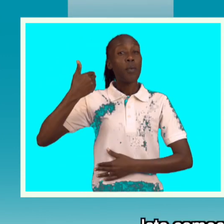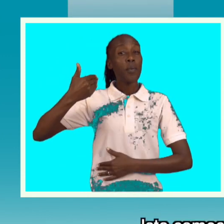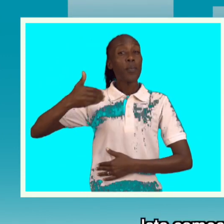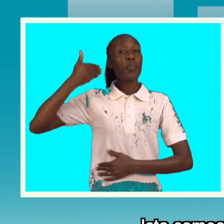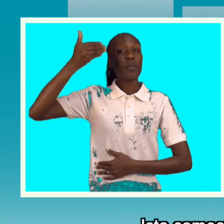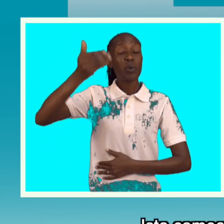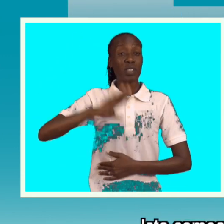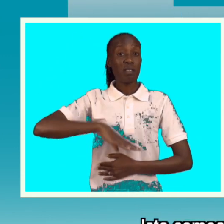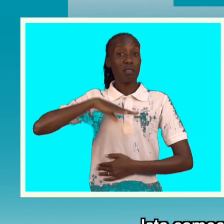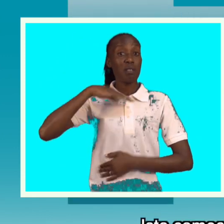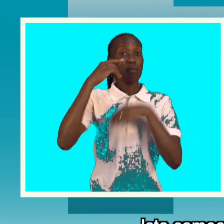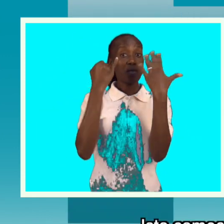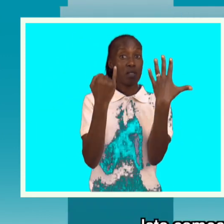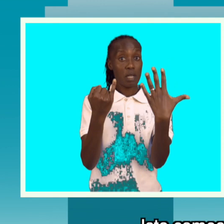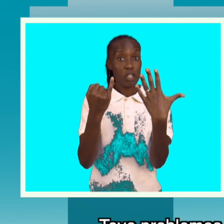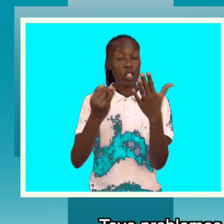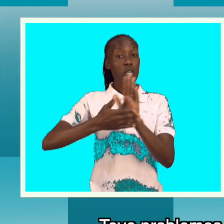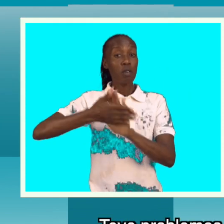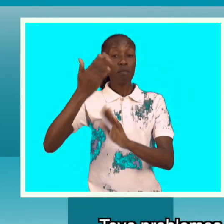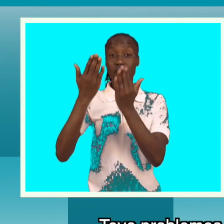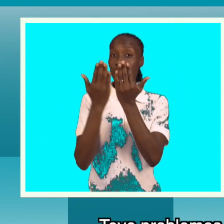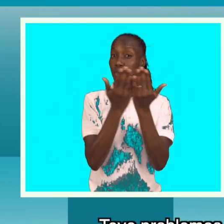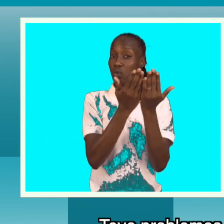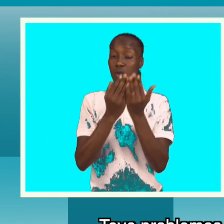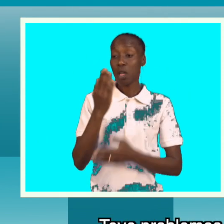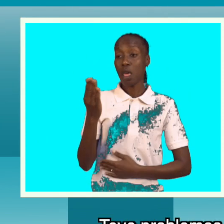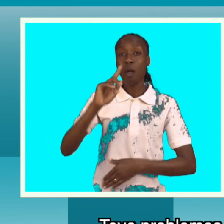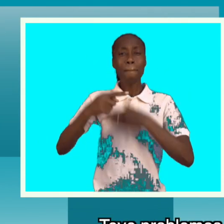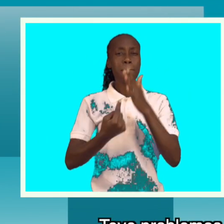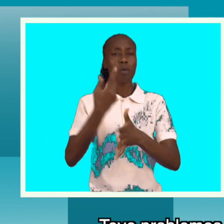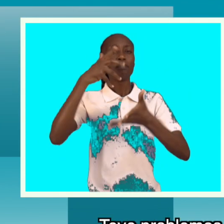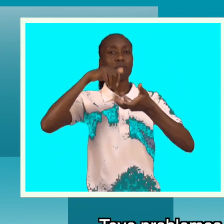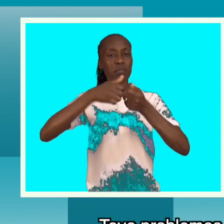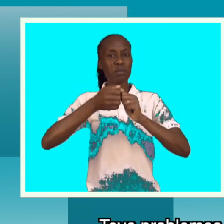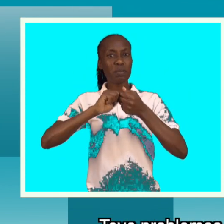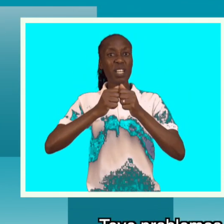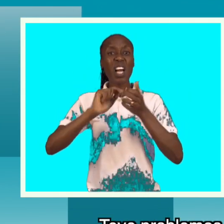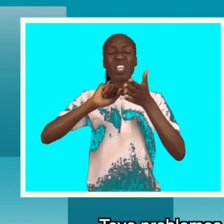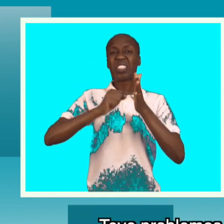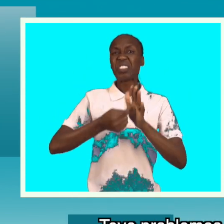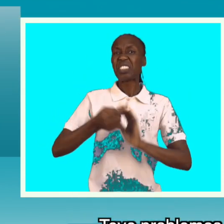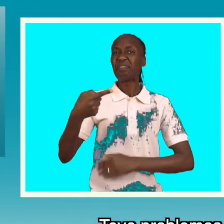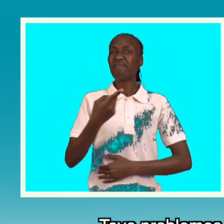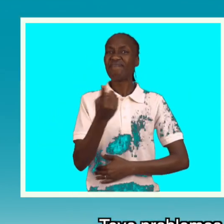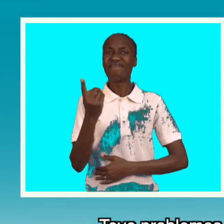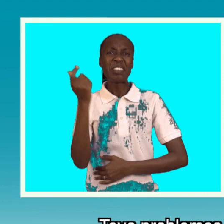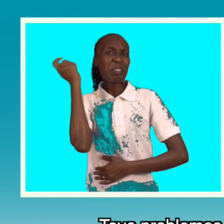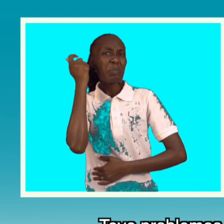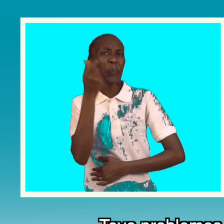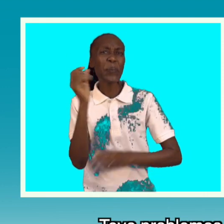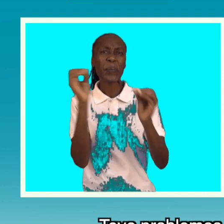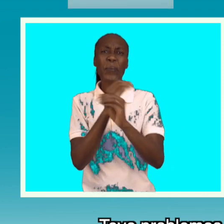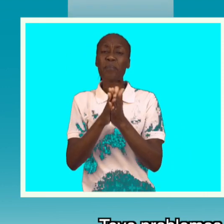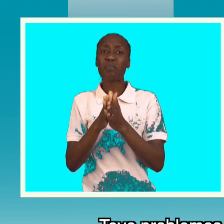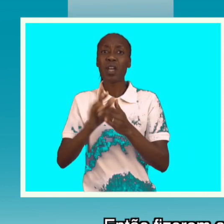começou depois de seis anos, ter começado a estudar. Então, depois ele teve problemas de, às vezes, não ouvir bem. Quando nós já percebemos,